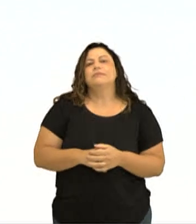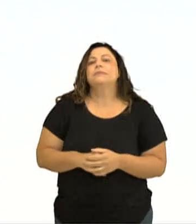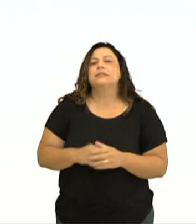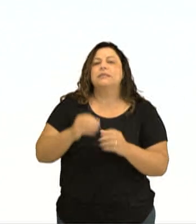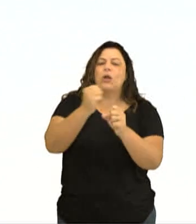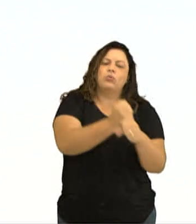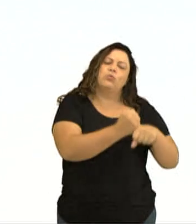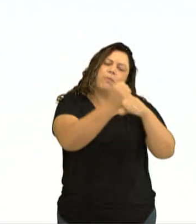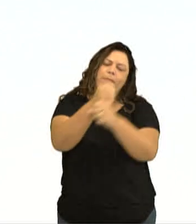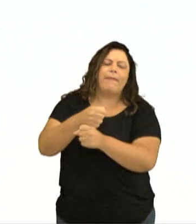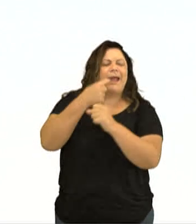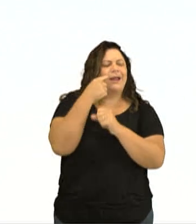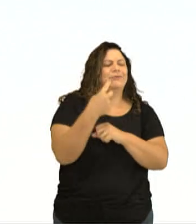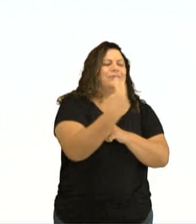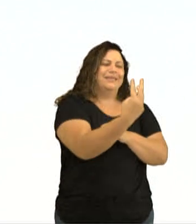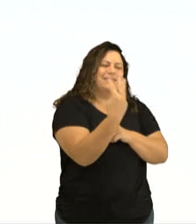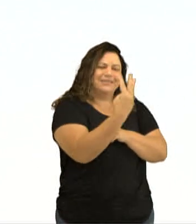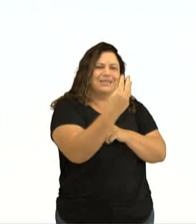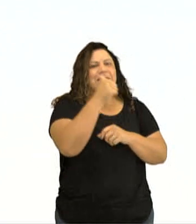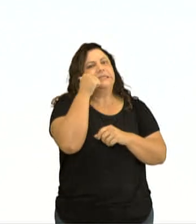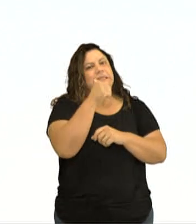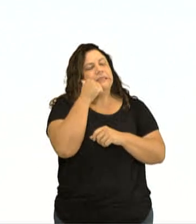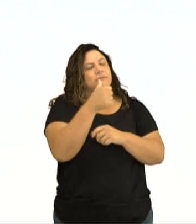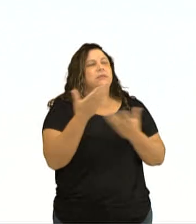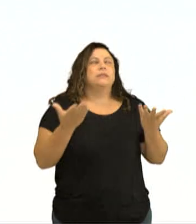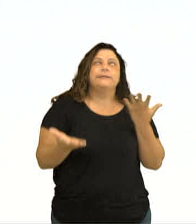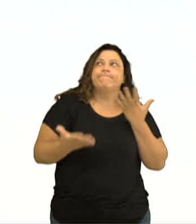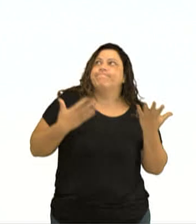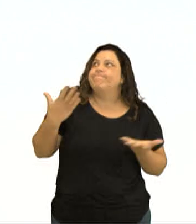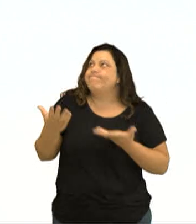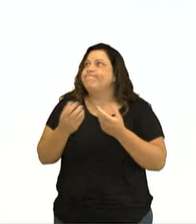Alice, filhas de Henry, em 4 de julho de